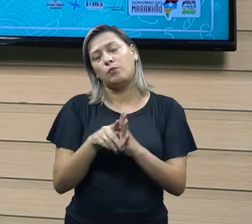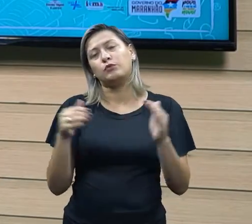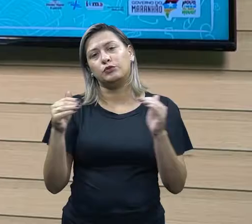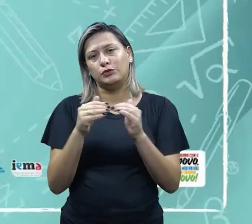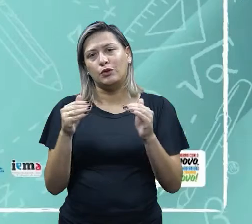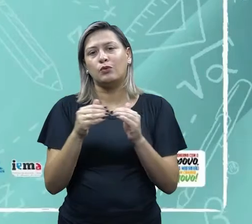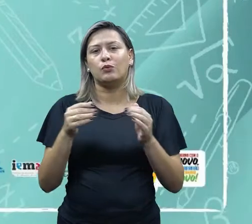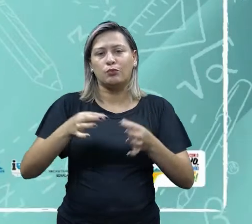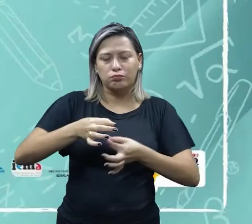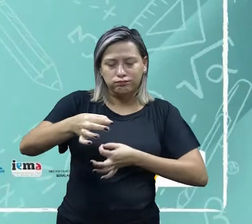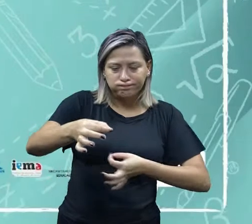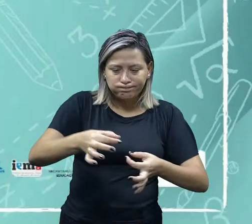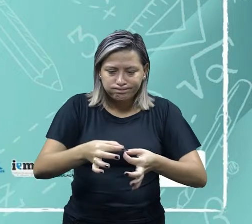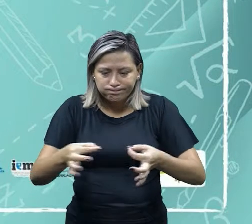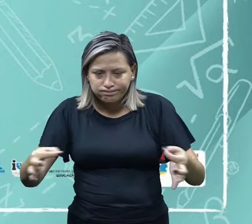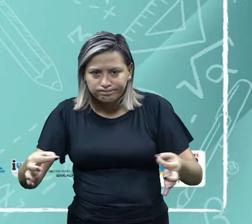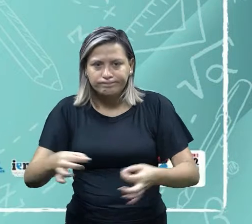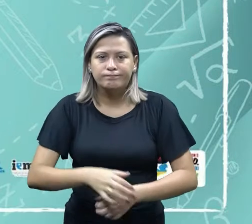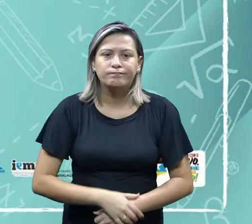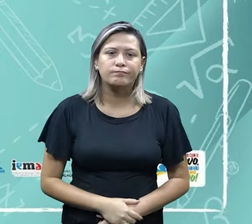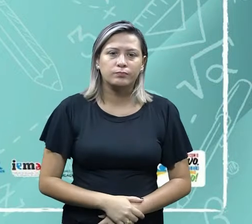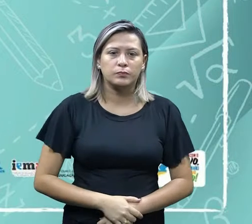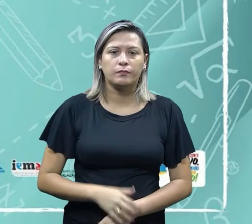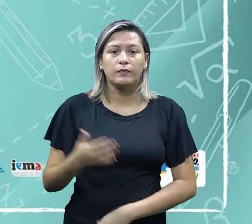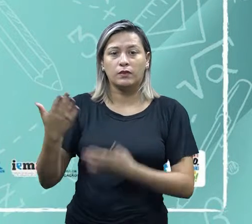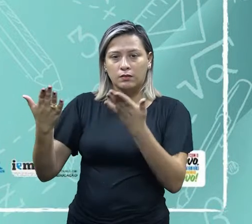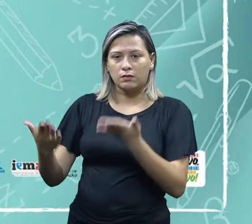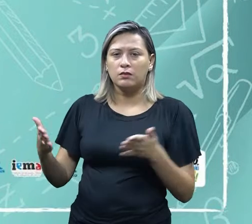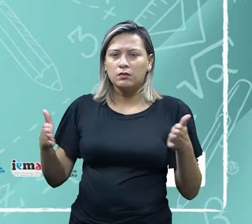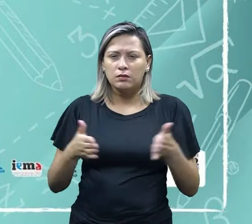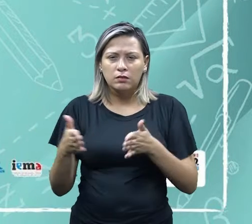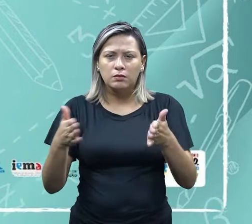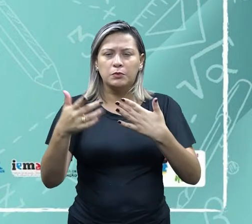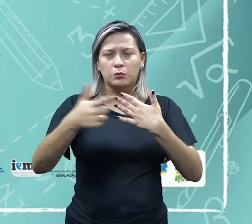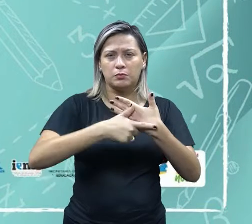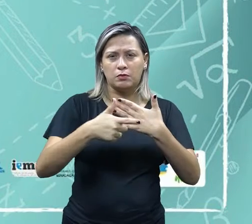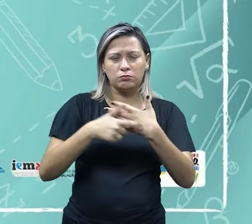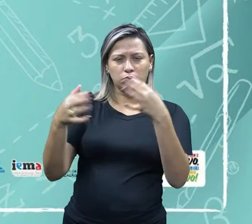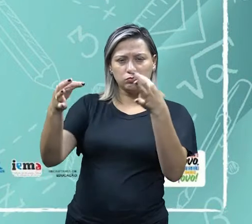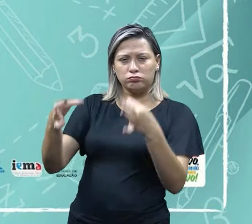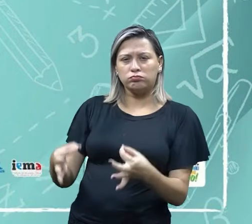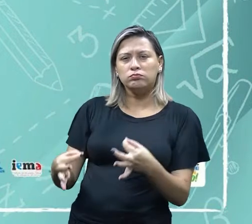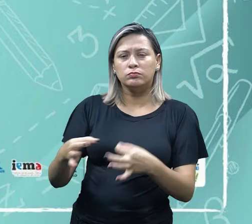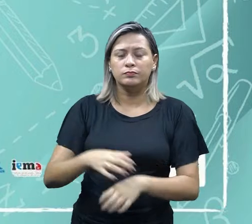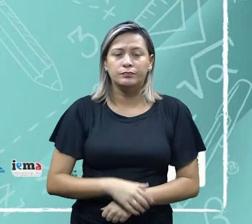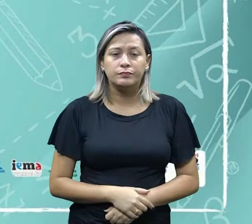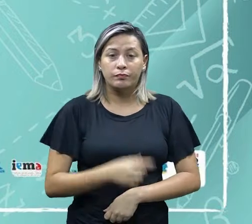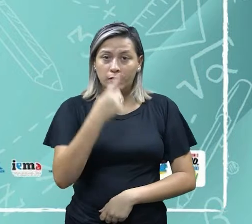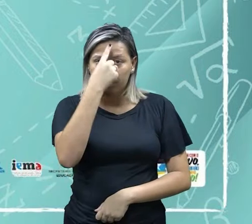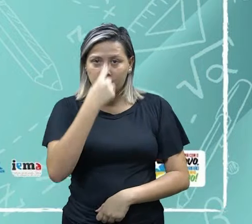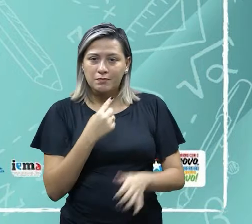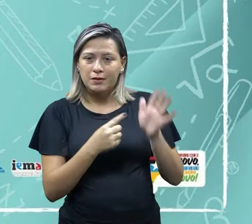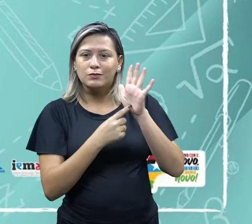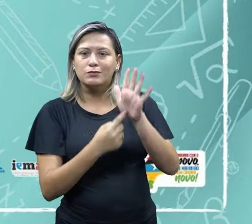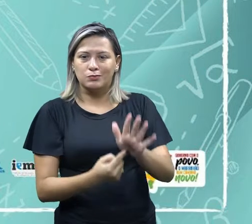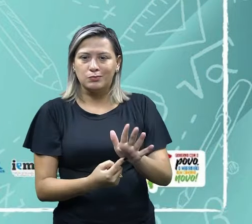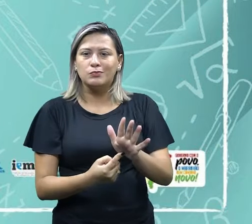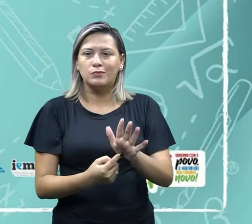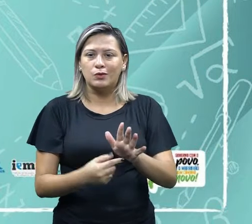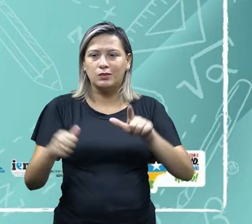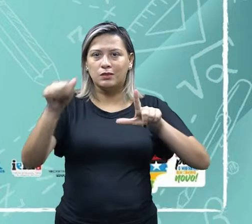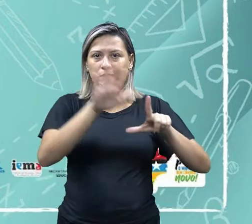àquelas medidas. Caminhos para as funções de precisão. A figura abaixo mostra um trecho